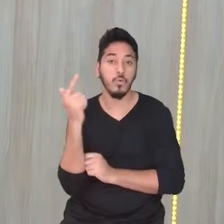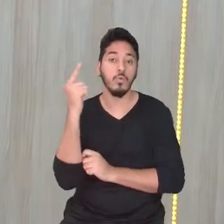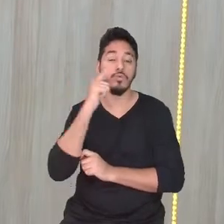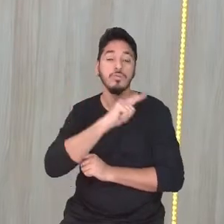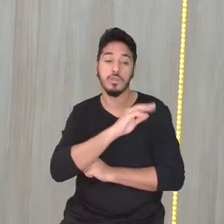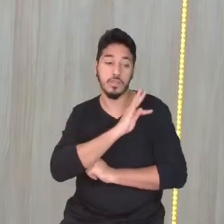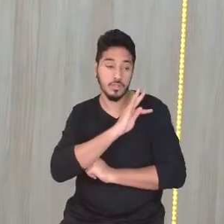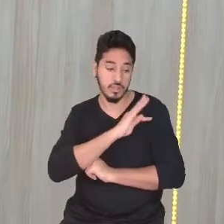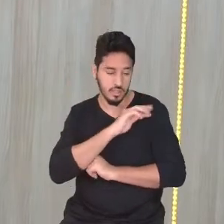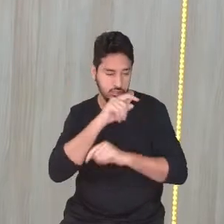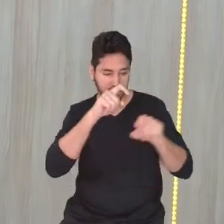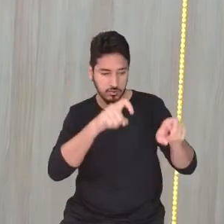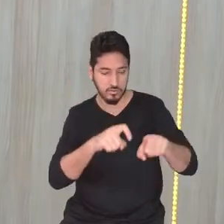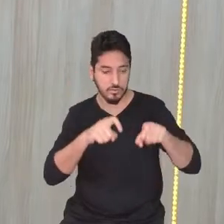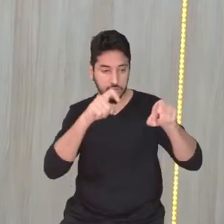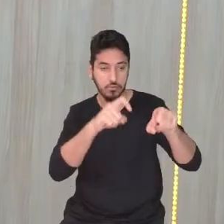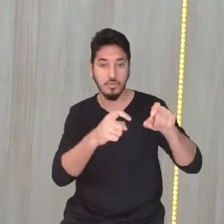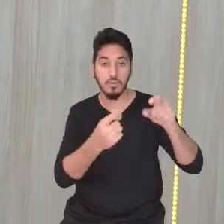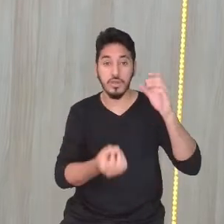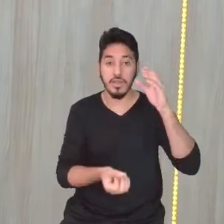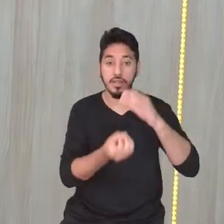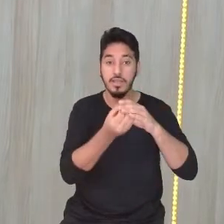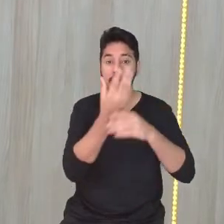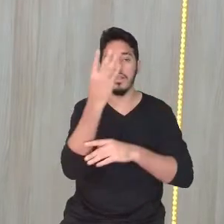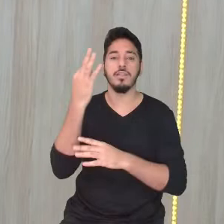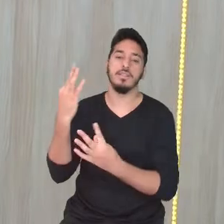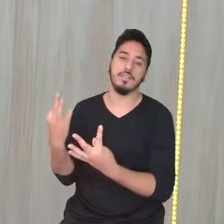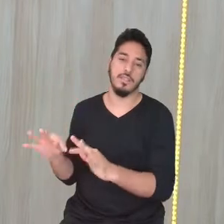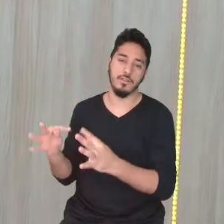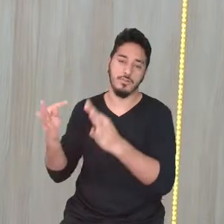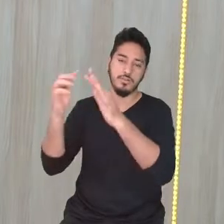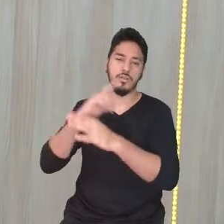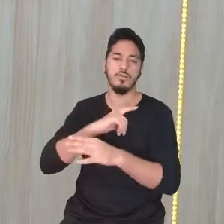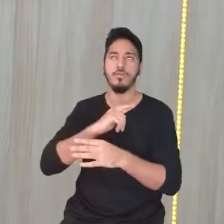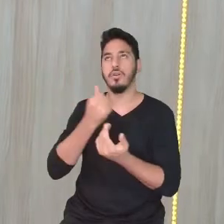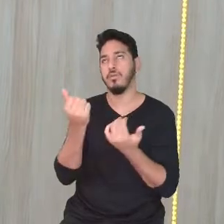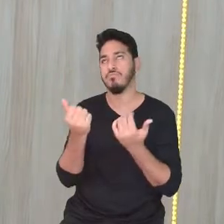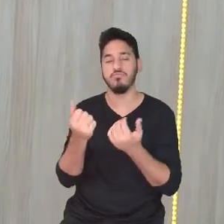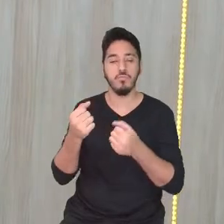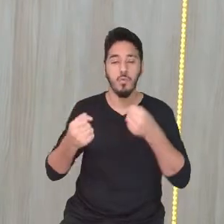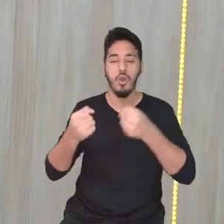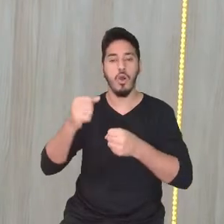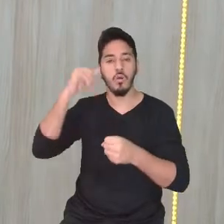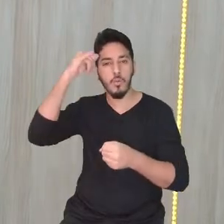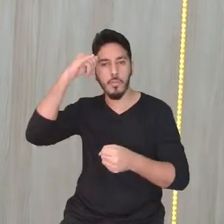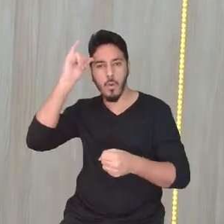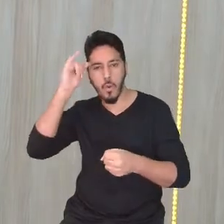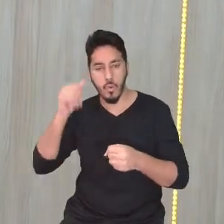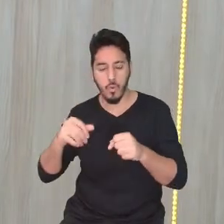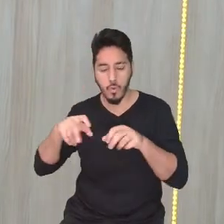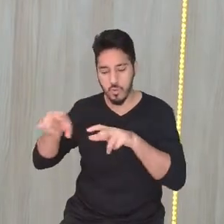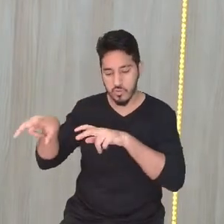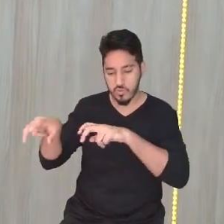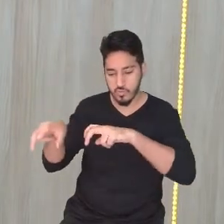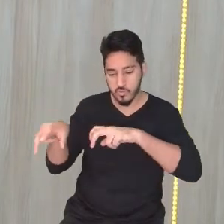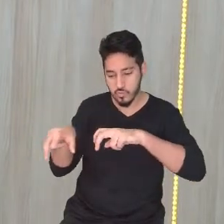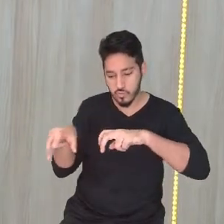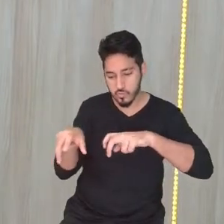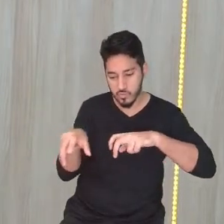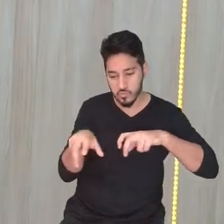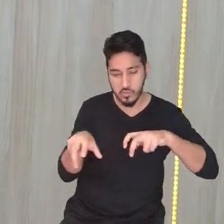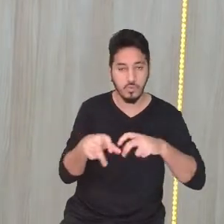a técnica, aí foram criando as tecnologias de ter um carro de boi, que aí ia ajudar, né, todo aquele trabalho,